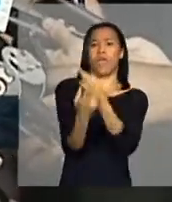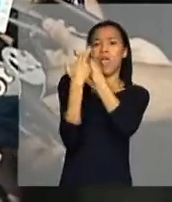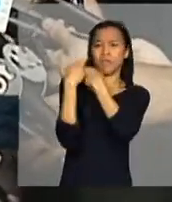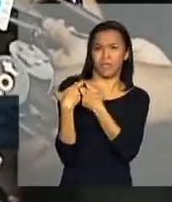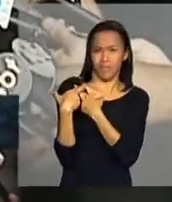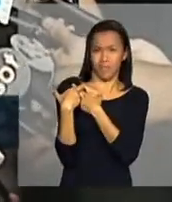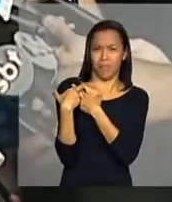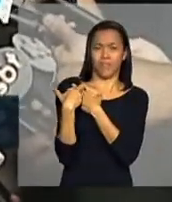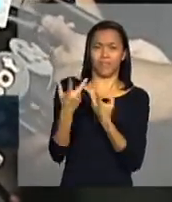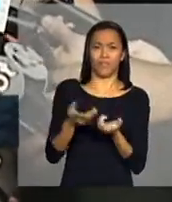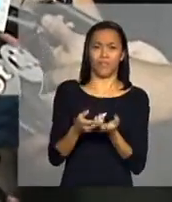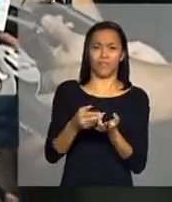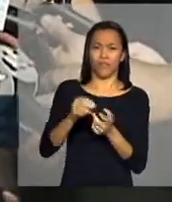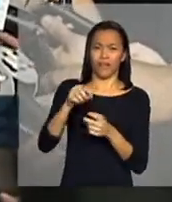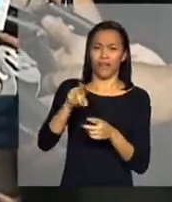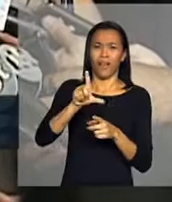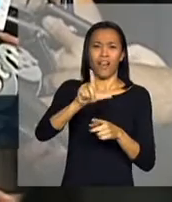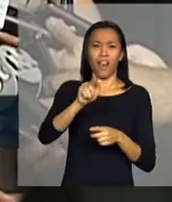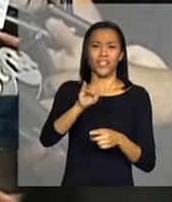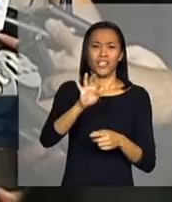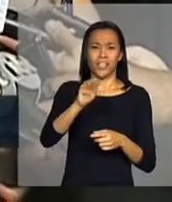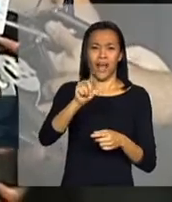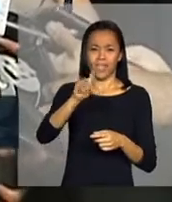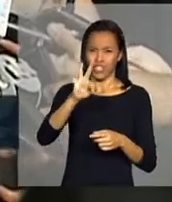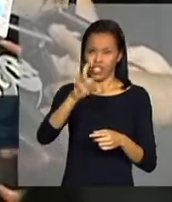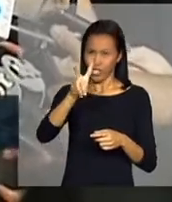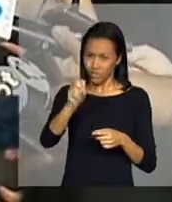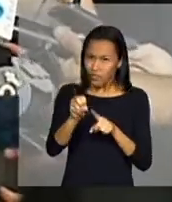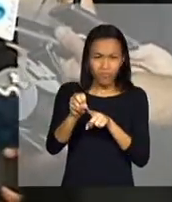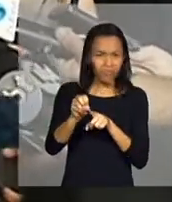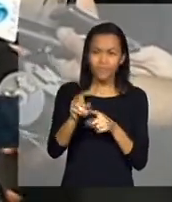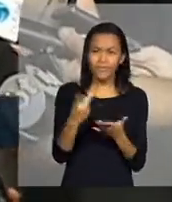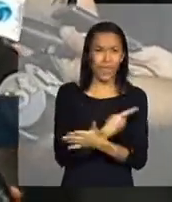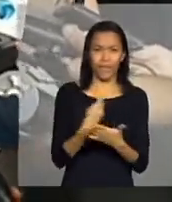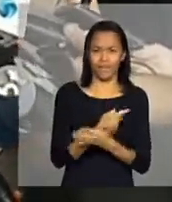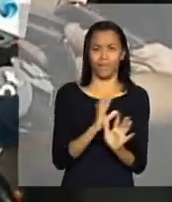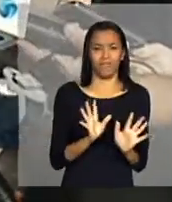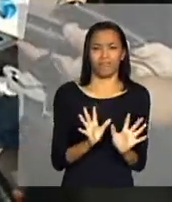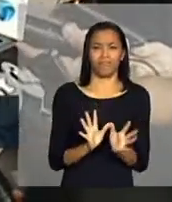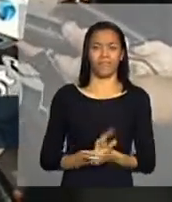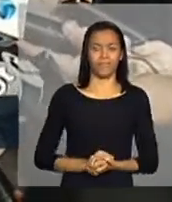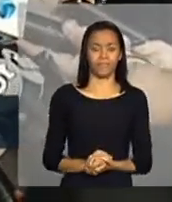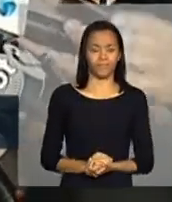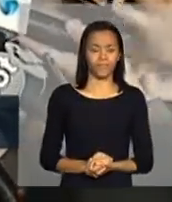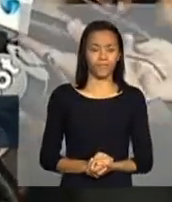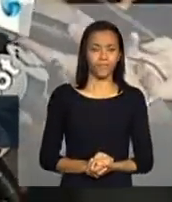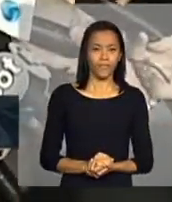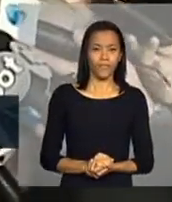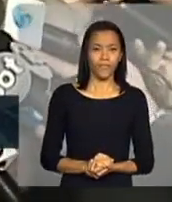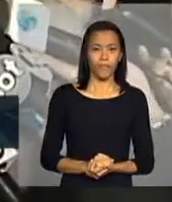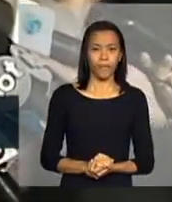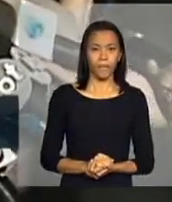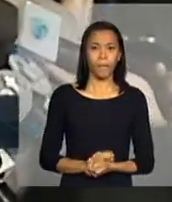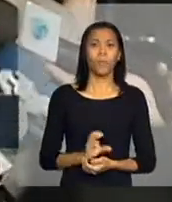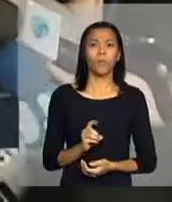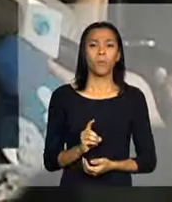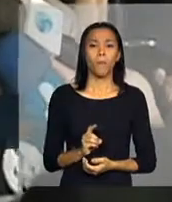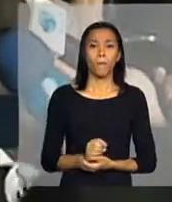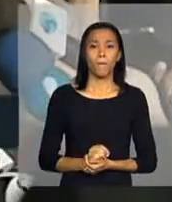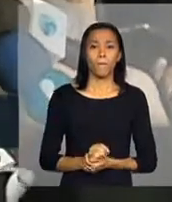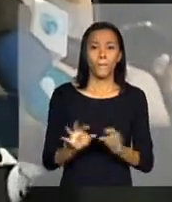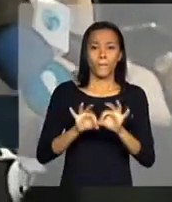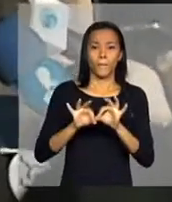é ofensivo a princípios básicos da Constituição. O senhor entende que há alguns exageros nessas questões das demarcações? Como? Que afetam